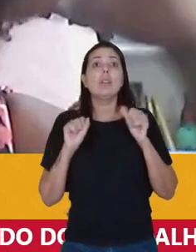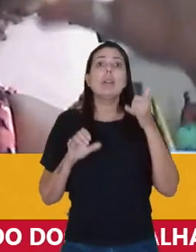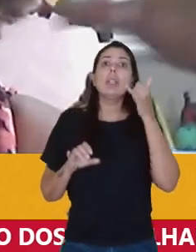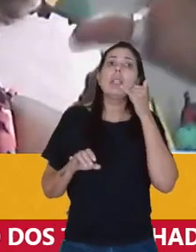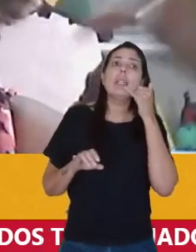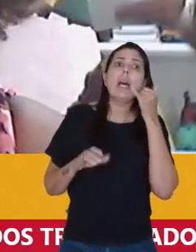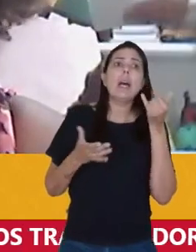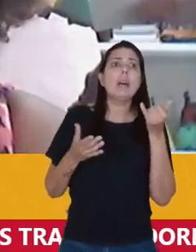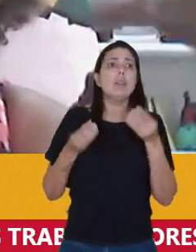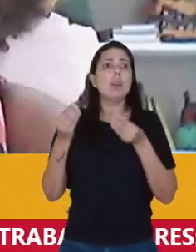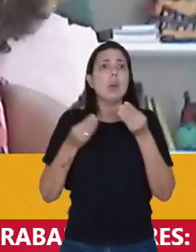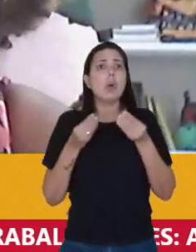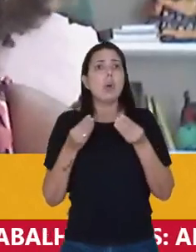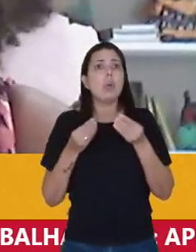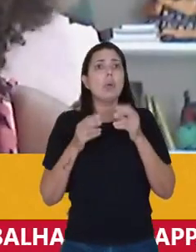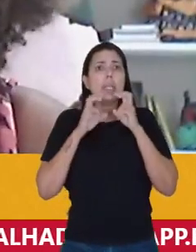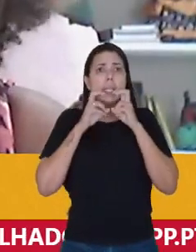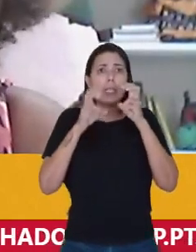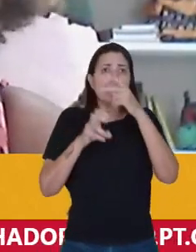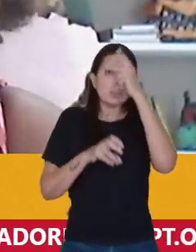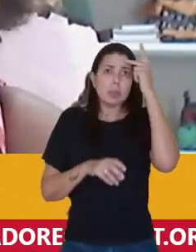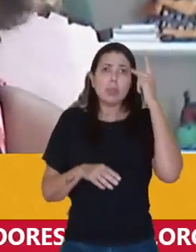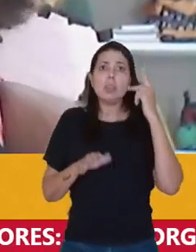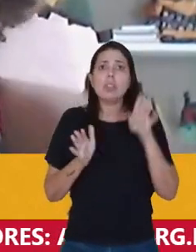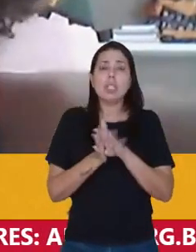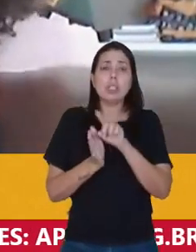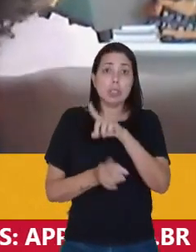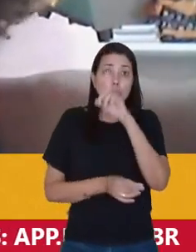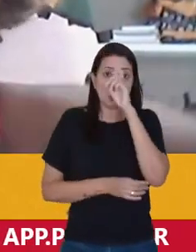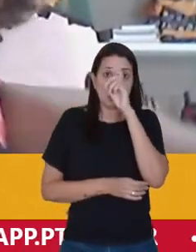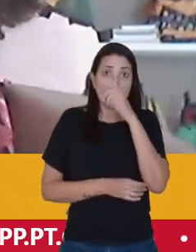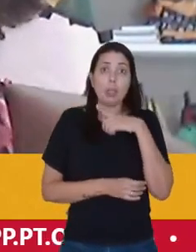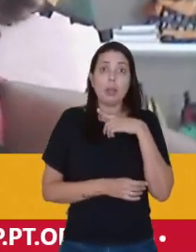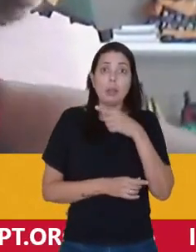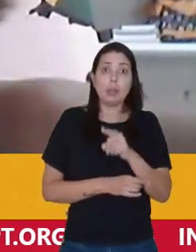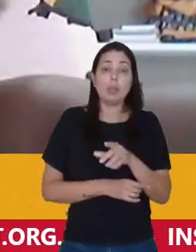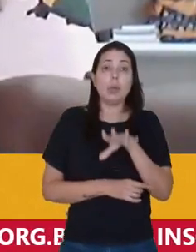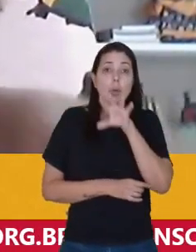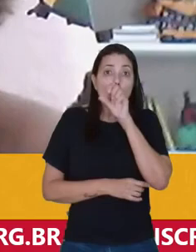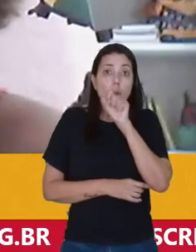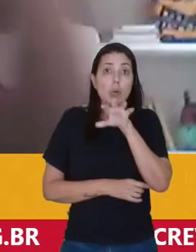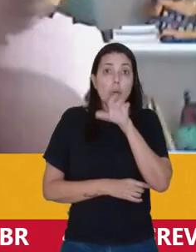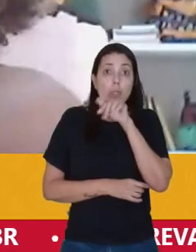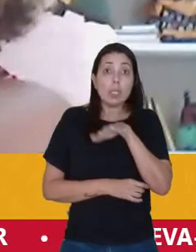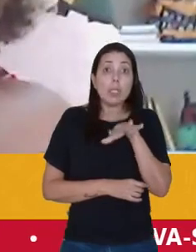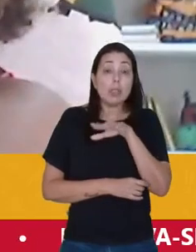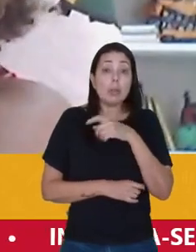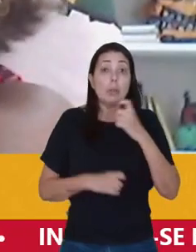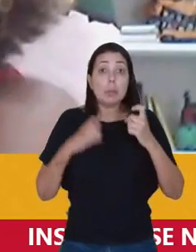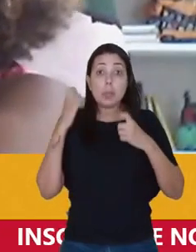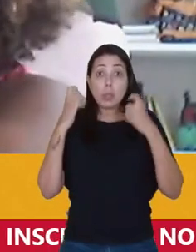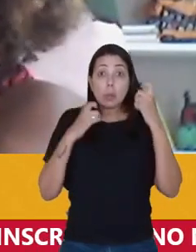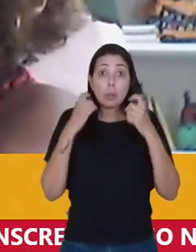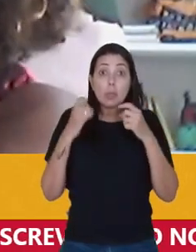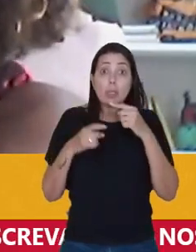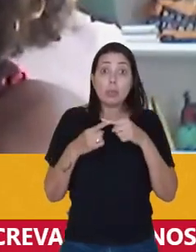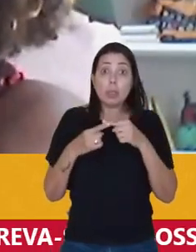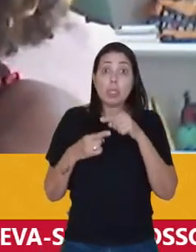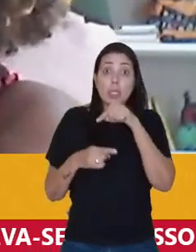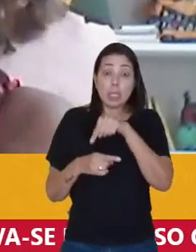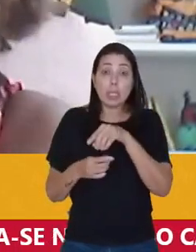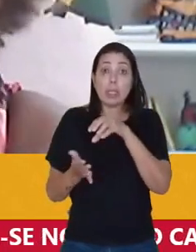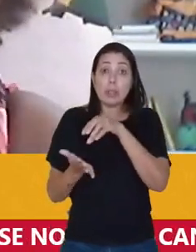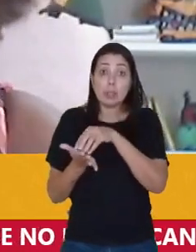mim, escutando os gritos das pessoas chegando no hospital, correndo com balão de oxigênio, naquele desespero, porque o quilombo é no centro